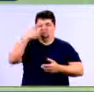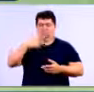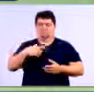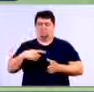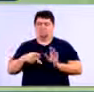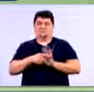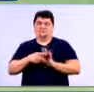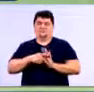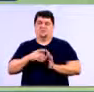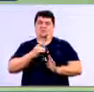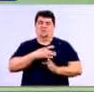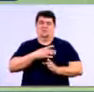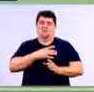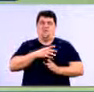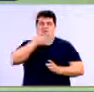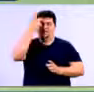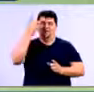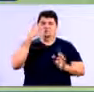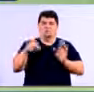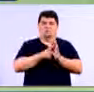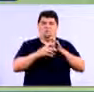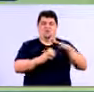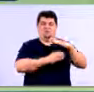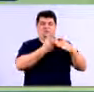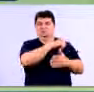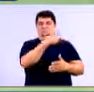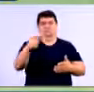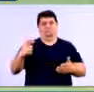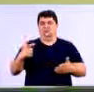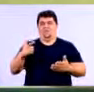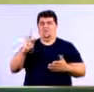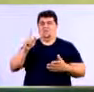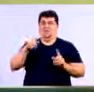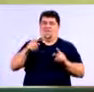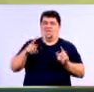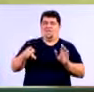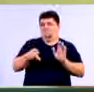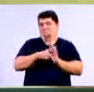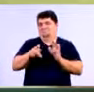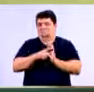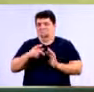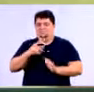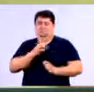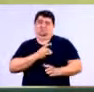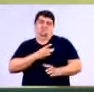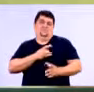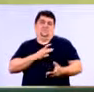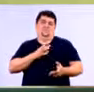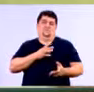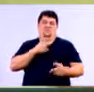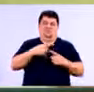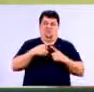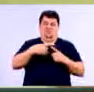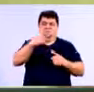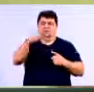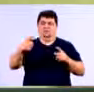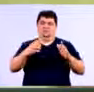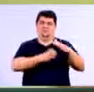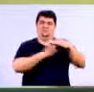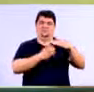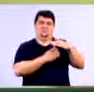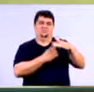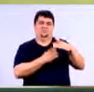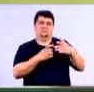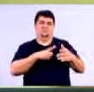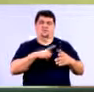com as pessoas que não são empresárias. Acho que os outros perfis têm mais tendência a empreendedorismo, montar um negócio, montar uma empresa, né? O professor Paulo tem mais tendência assim,